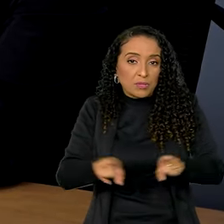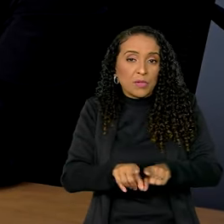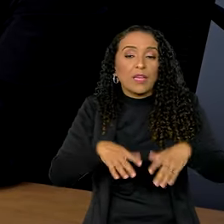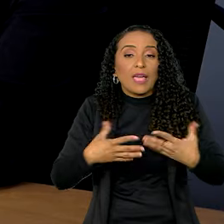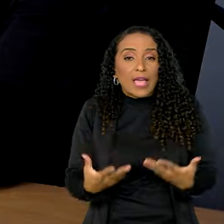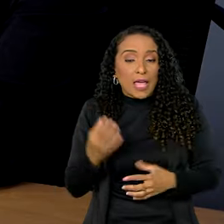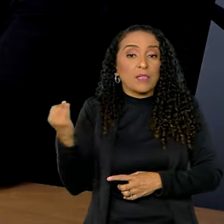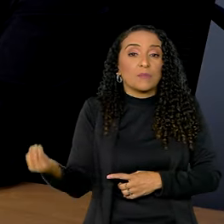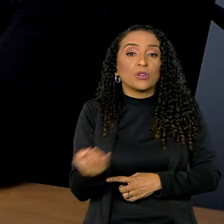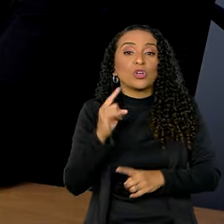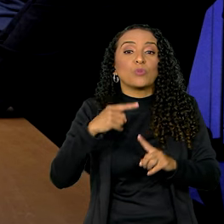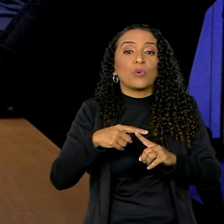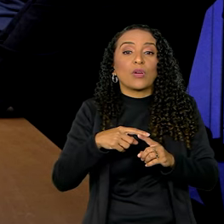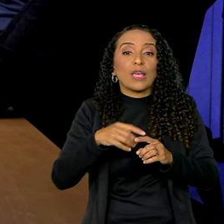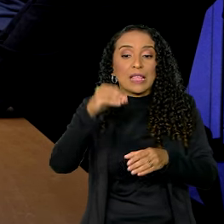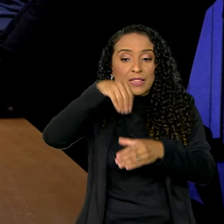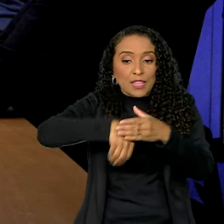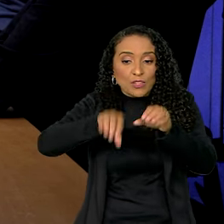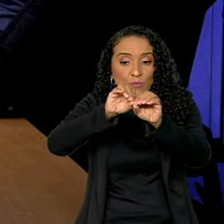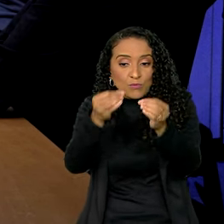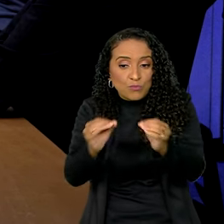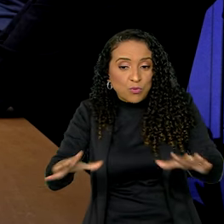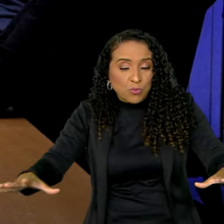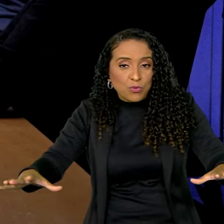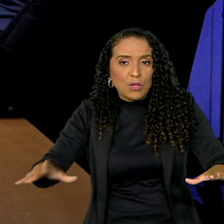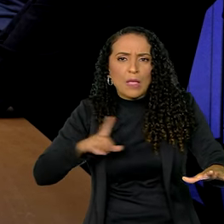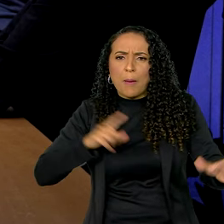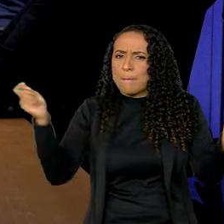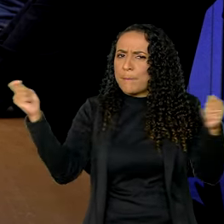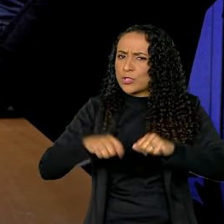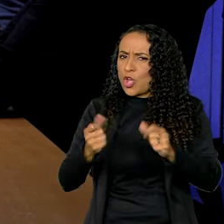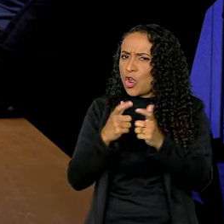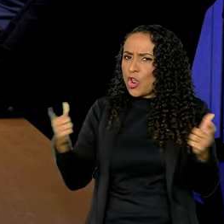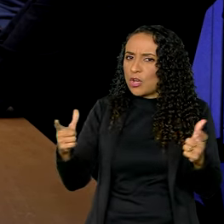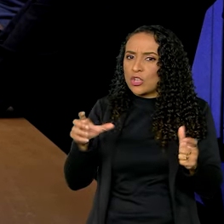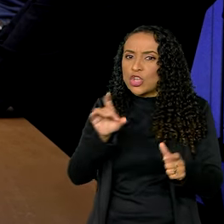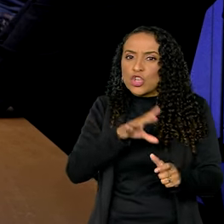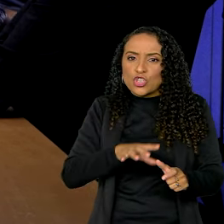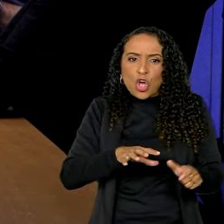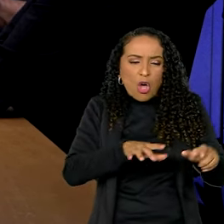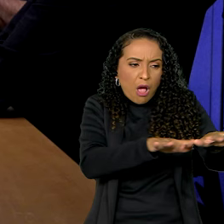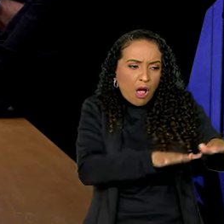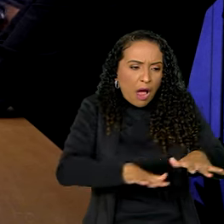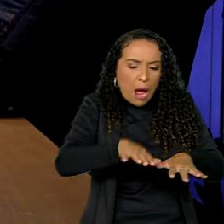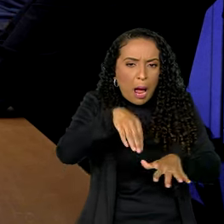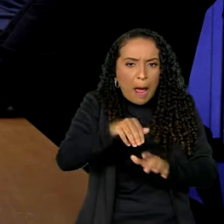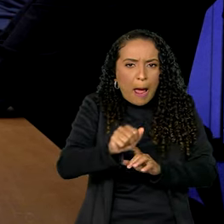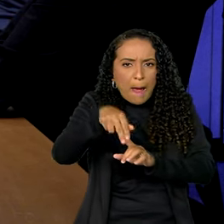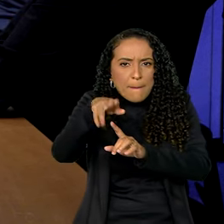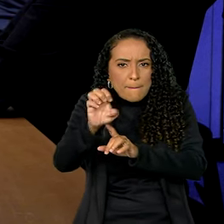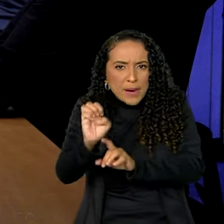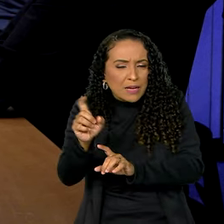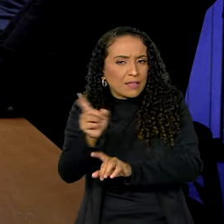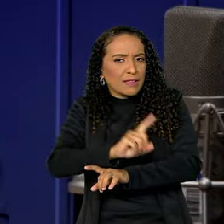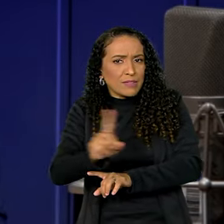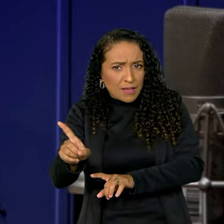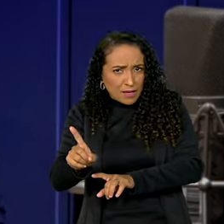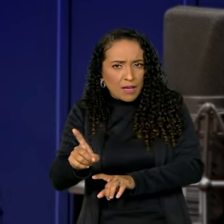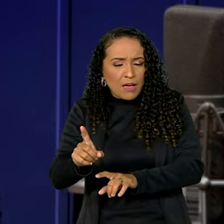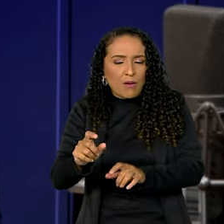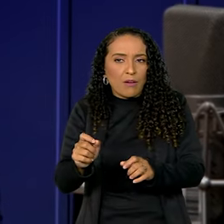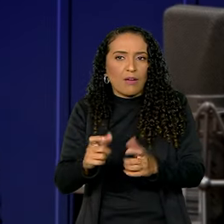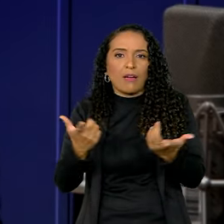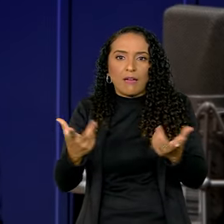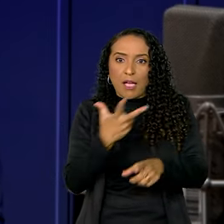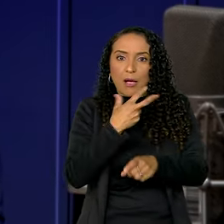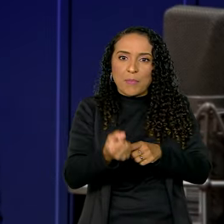né Isso é muito importante porque no oceano a gente tem um potencial gigantesco e não é só nos manguezais os manguezais são um grande campeão de sequestro estoc